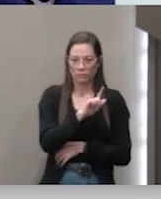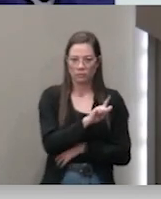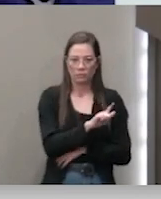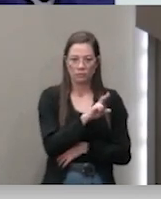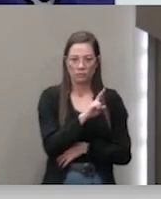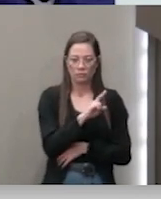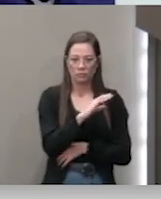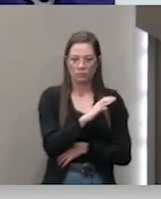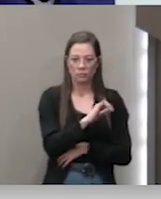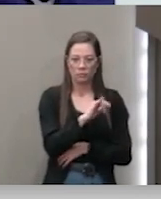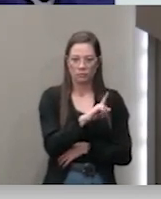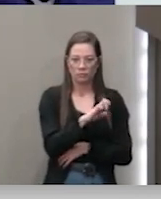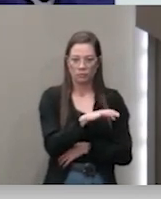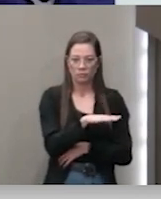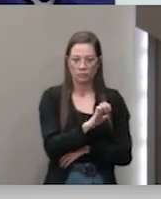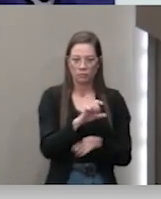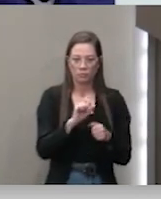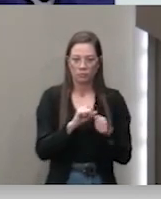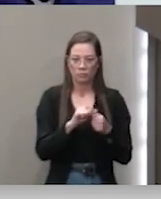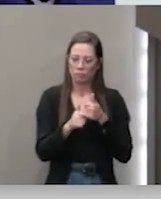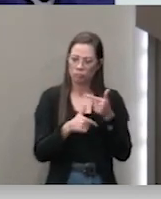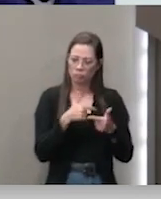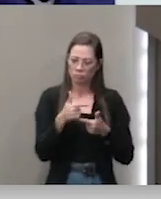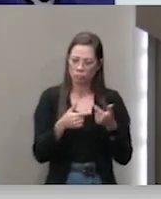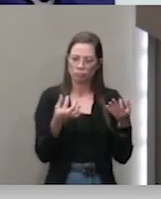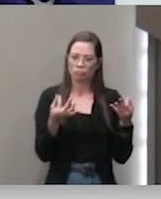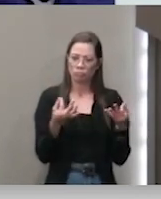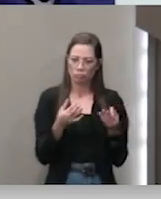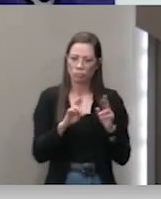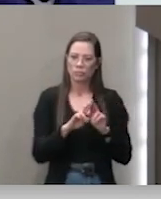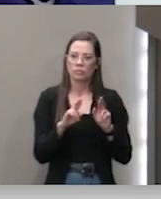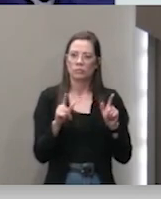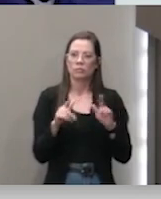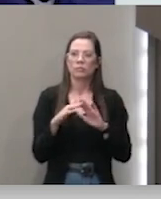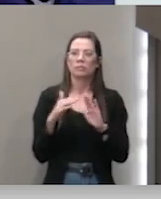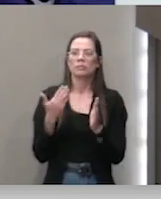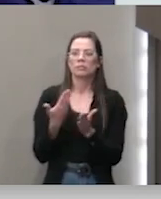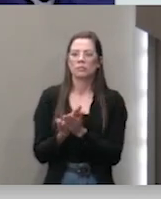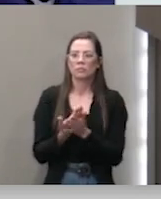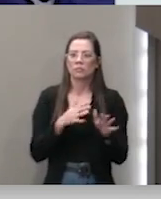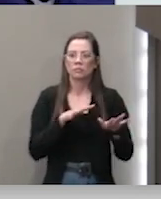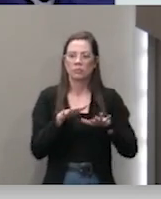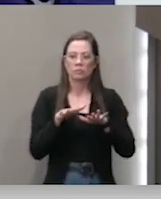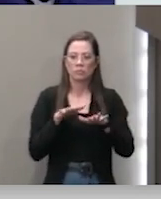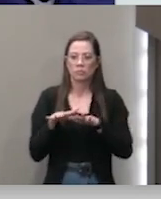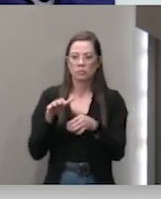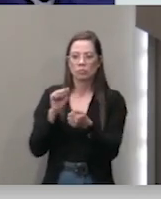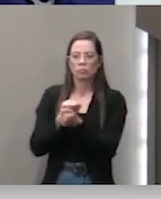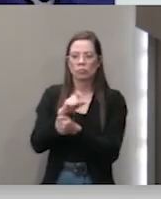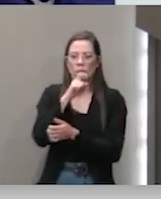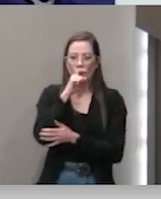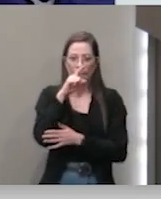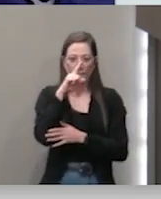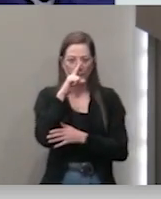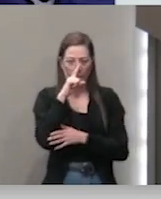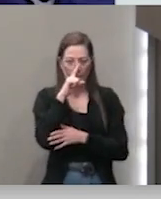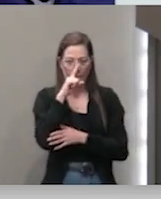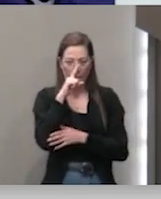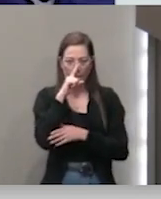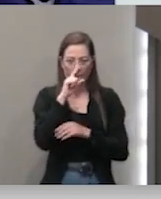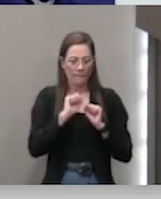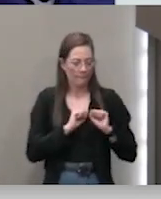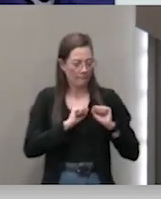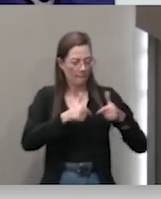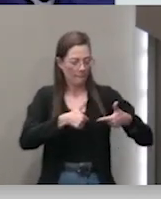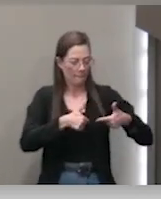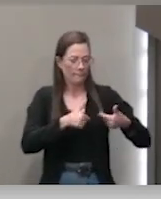Lucilene Fegatti da Costa, fazendo um trabalho diferenciado lá na escola, com o envolvimento dos pais, né? Os pais são muito ativos